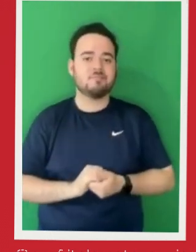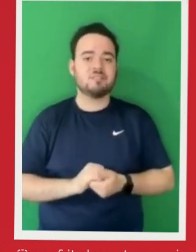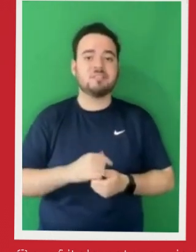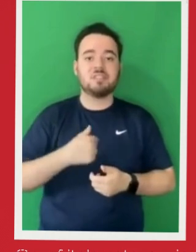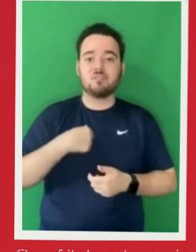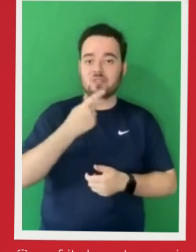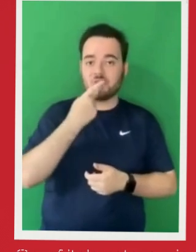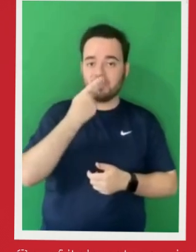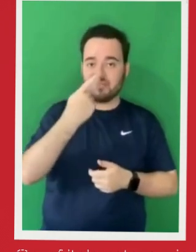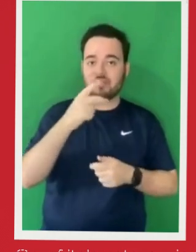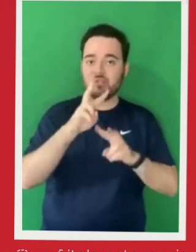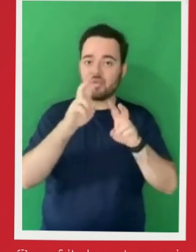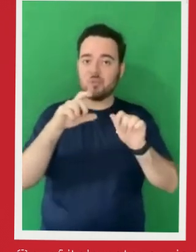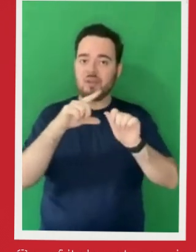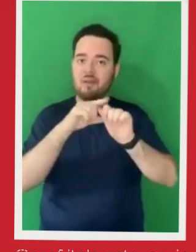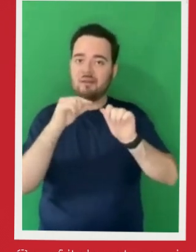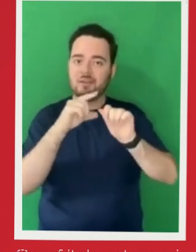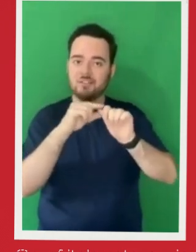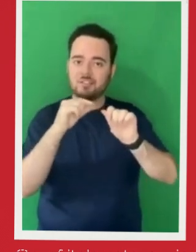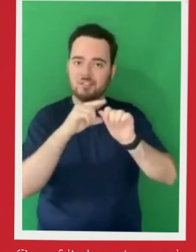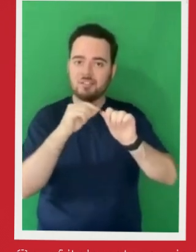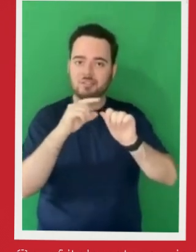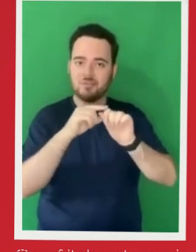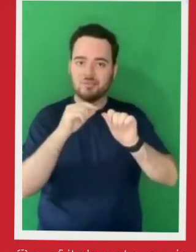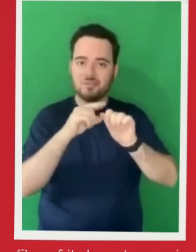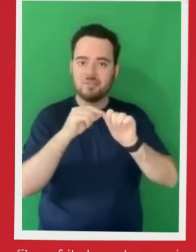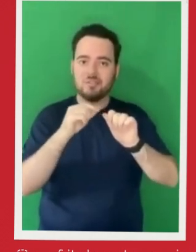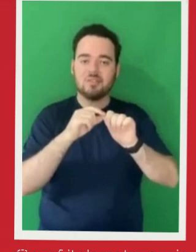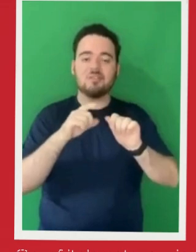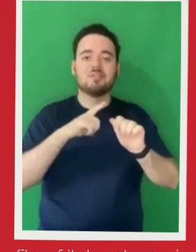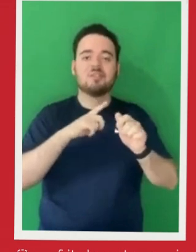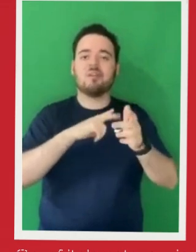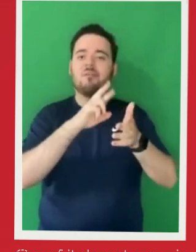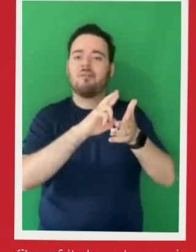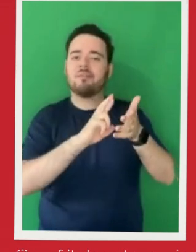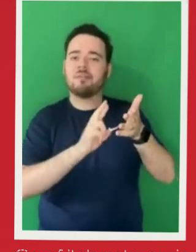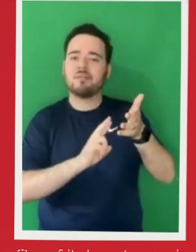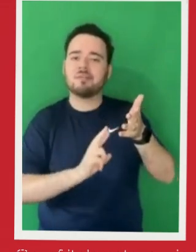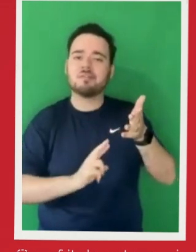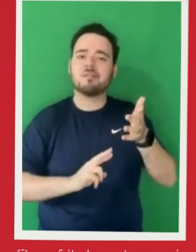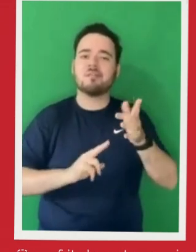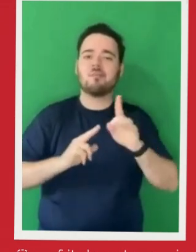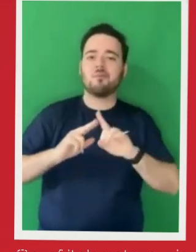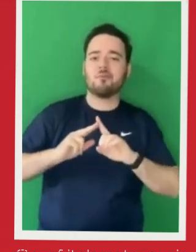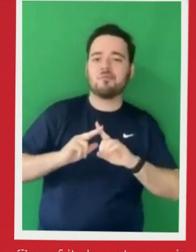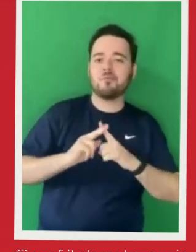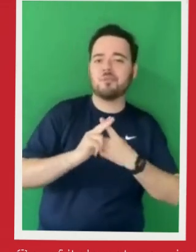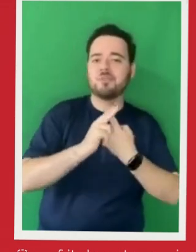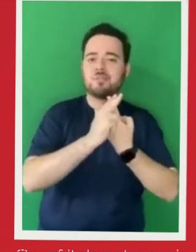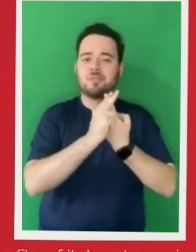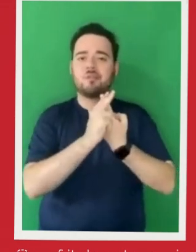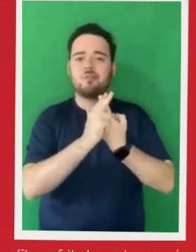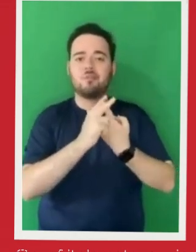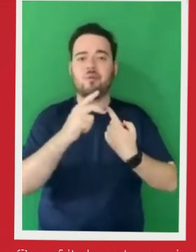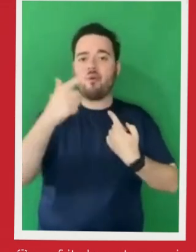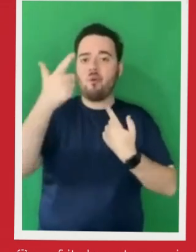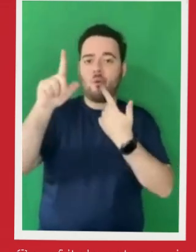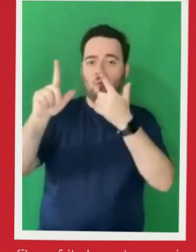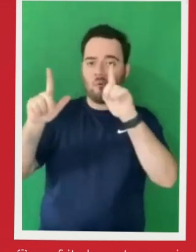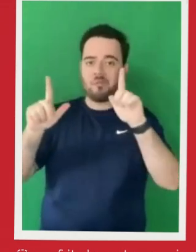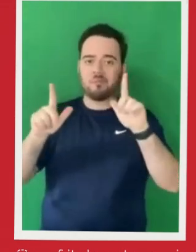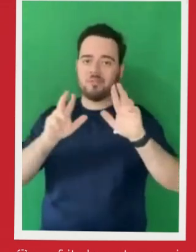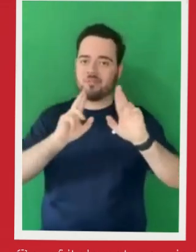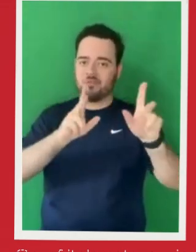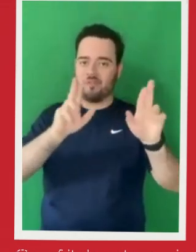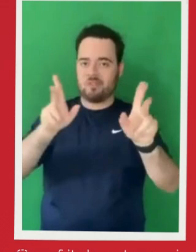É claro que eu estou dizendo de artigos que seguem um tipo de redação, de formatação. Então outros podem